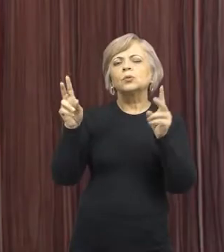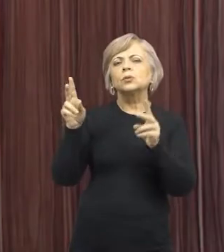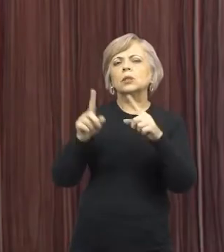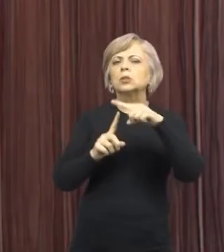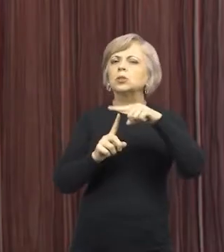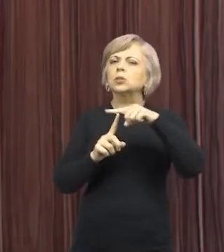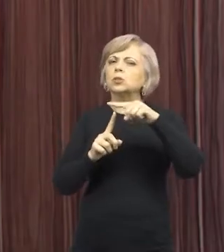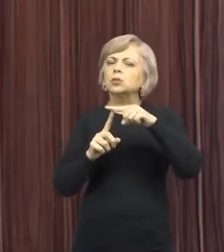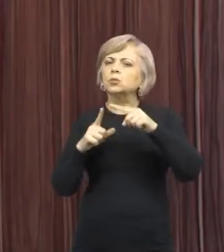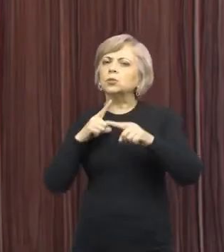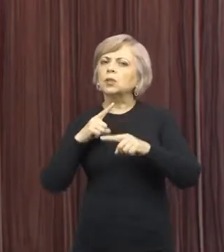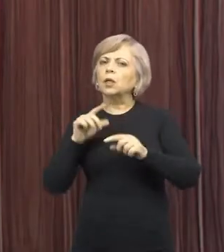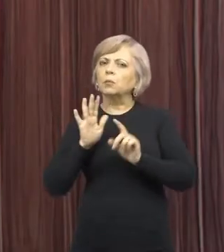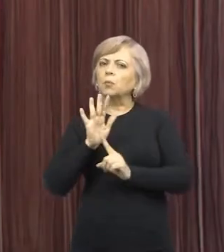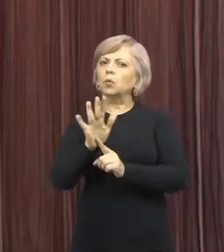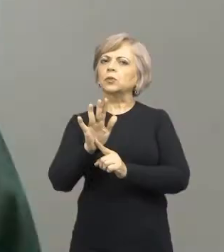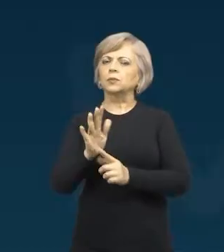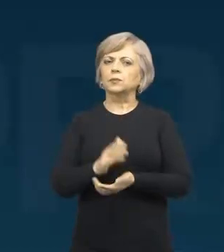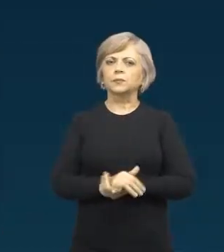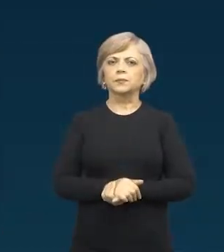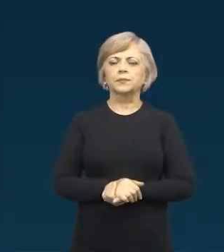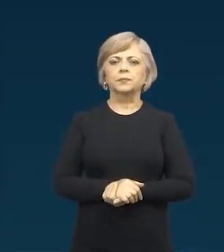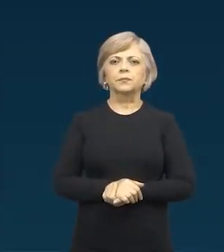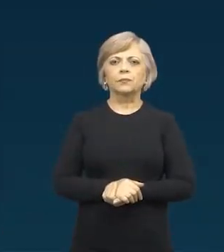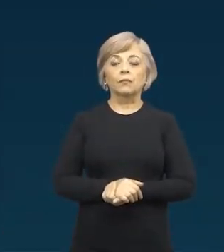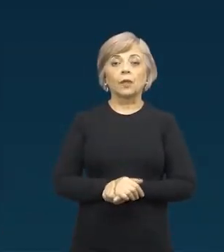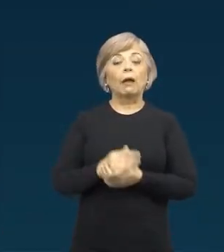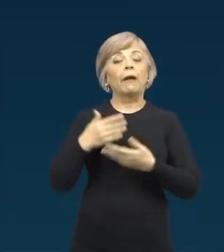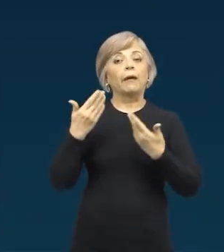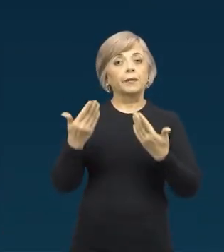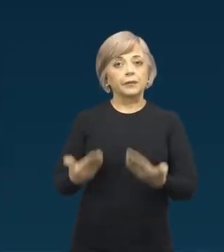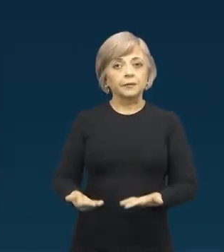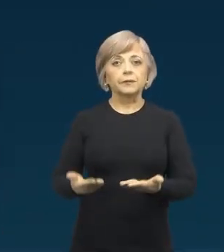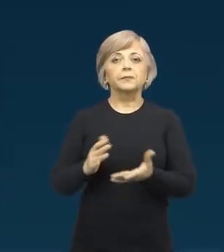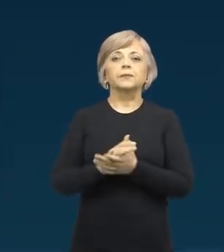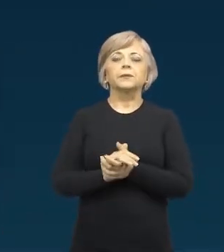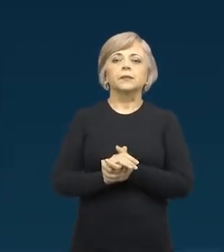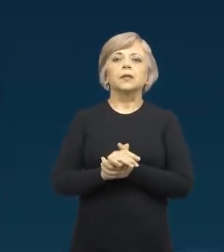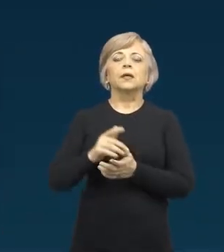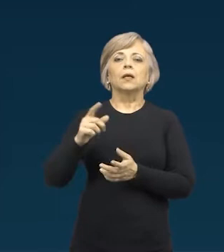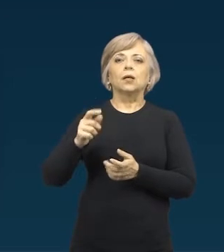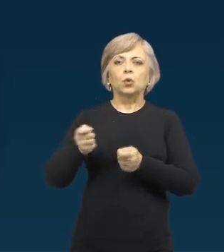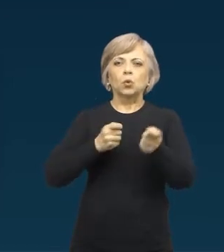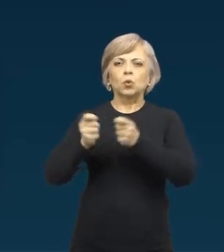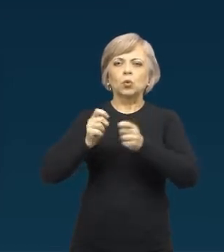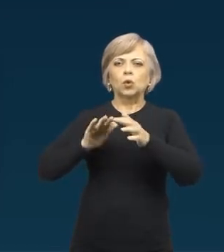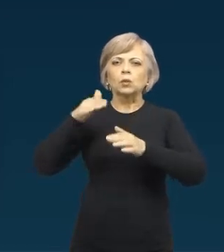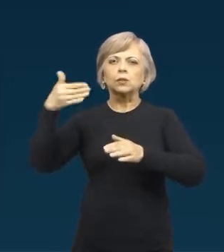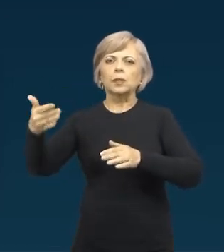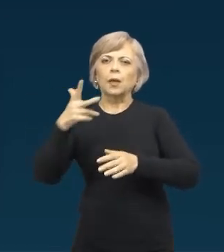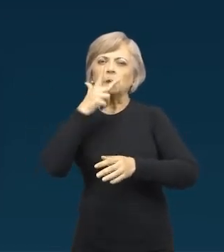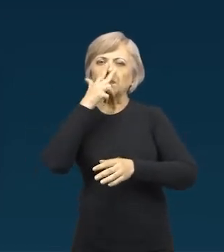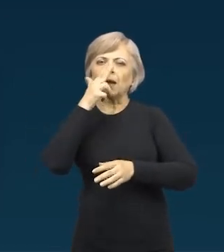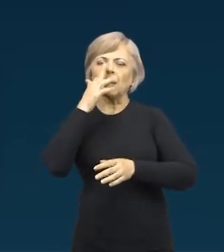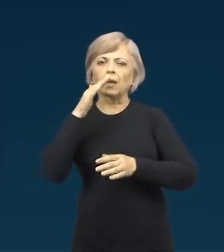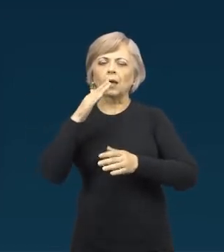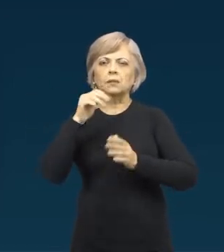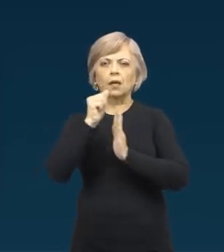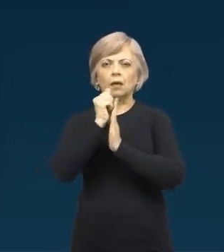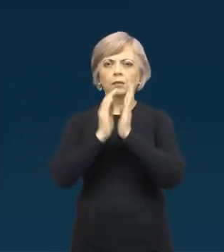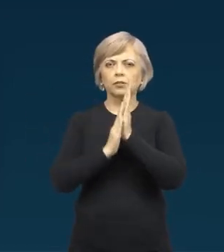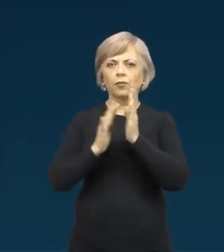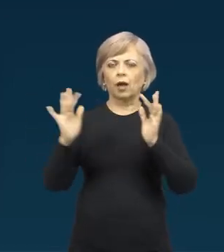do GAESP que merecem destaque? Ainda que o controle externo ele seja visto muito como uma atividade ligada